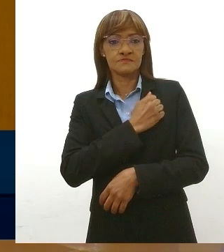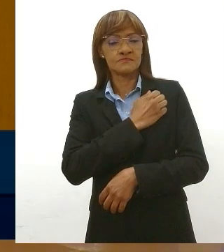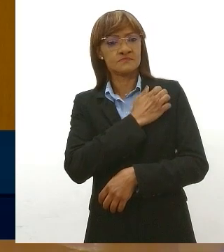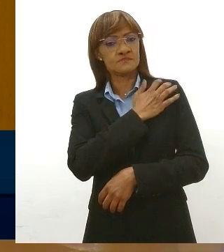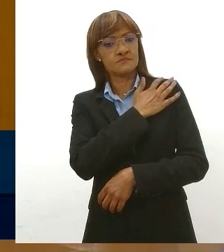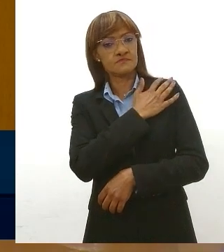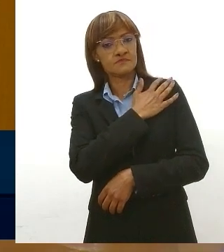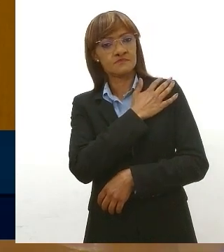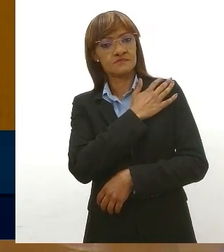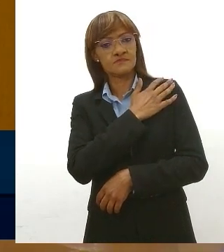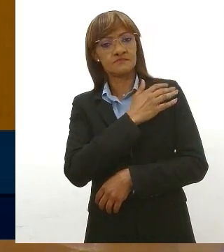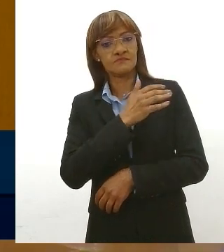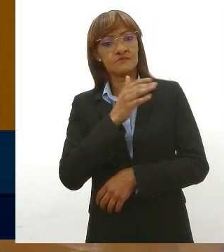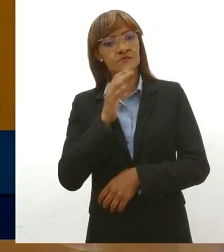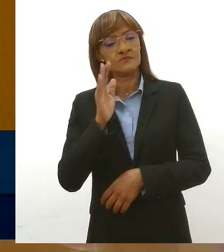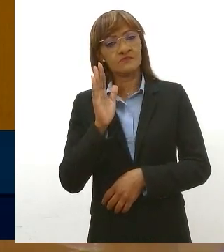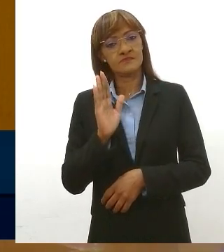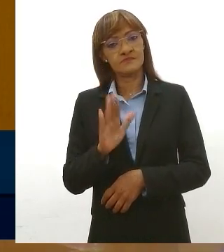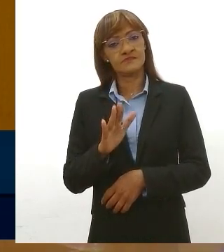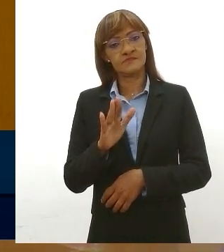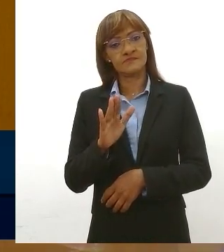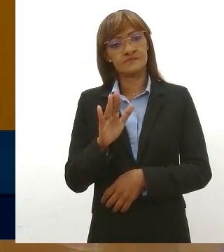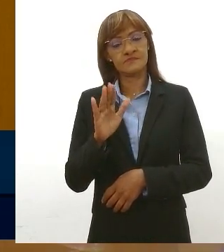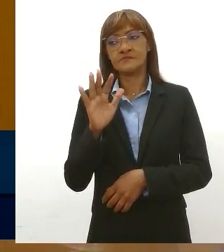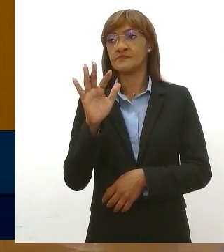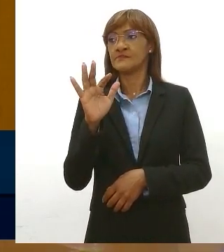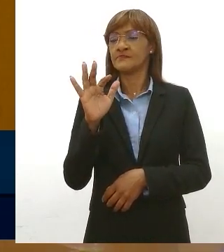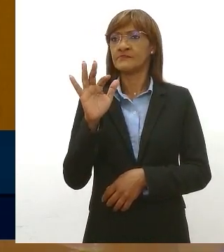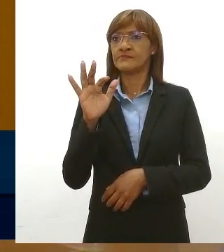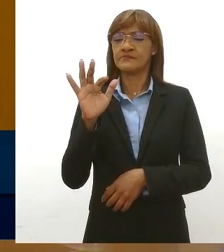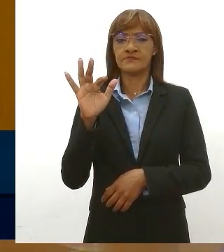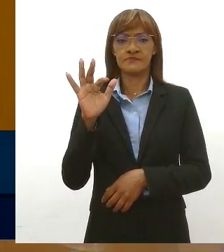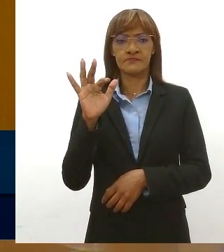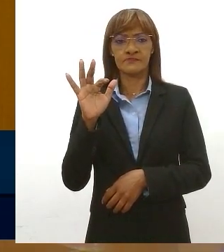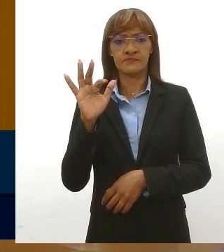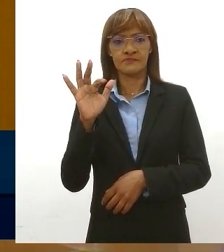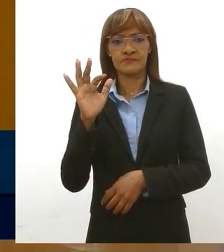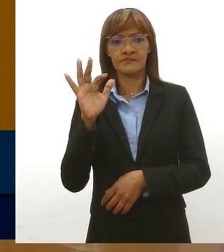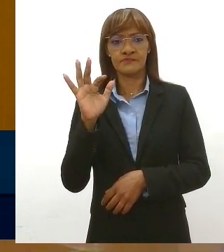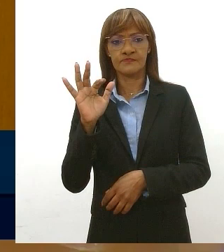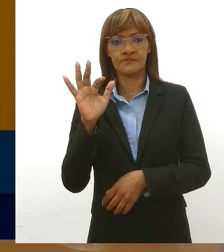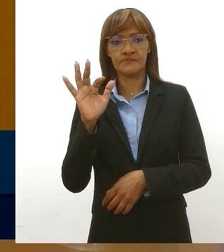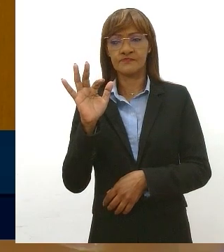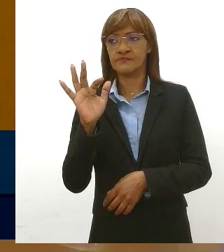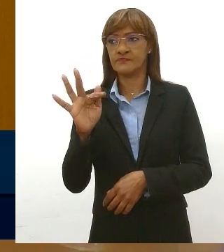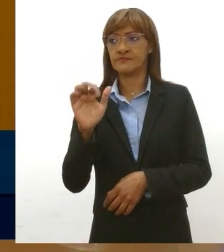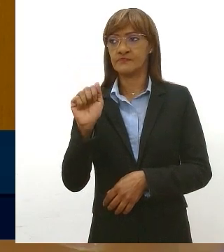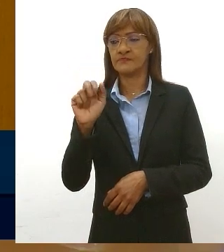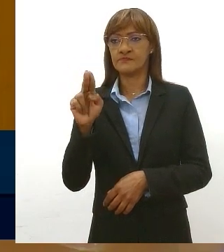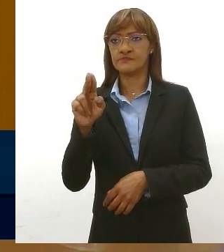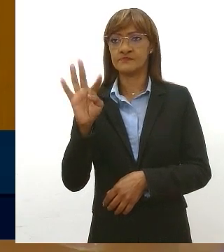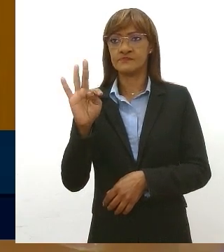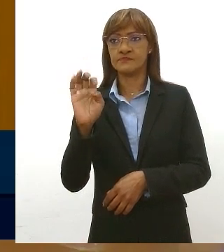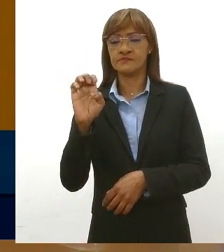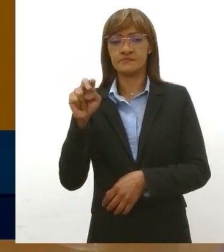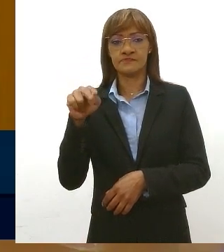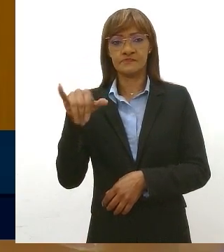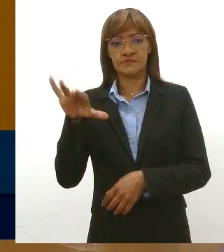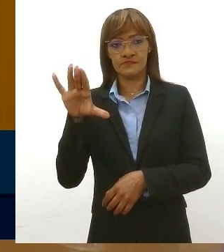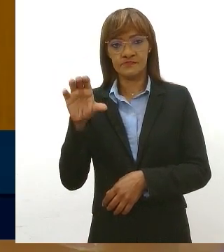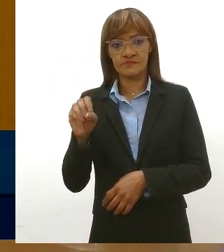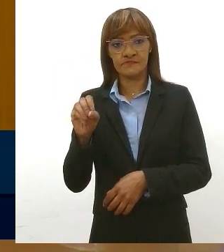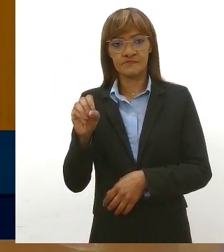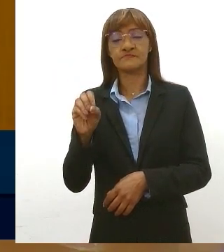Santos, de 52 anos, que morreu no último final de semana. Sargento Bispo, como era conhecido, atualmente